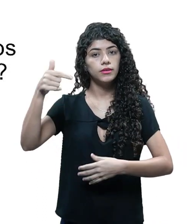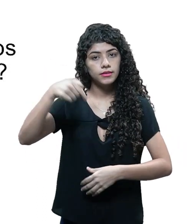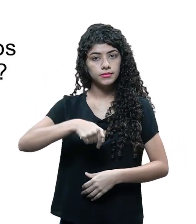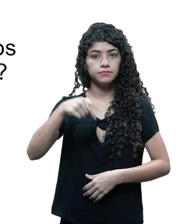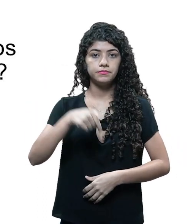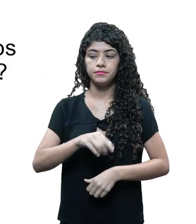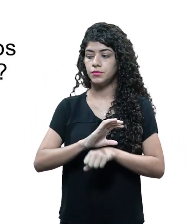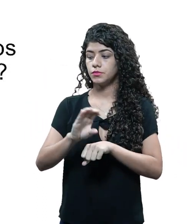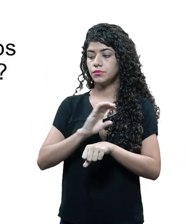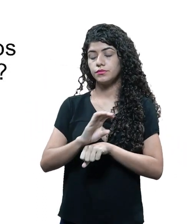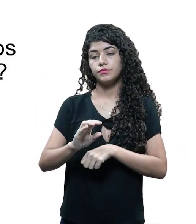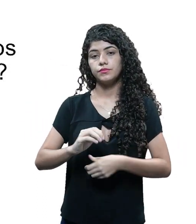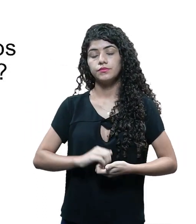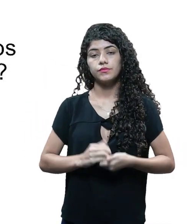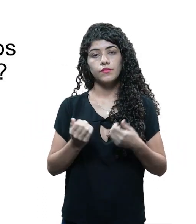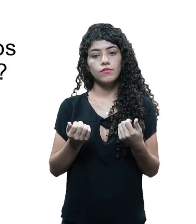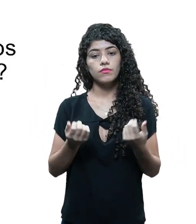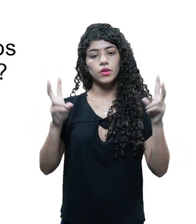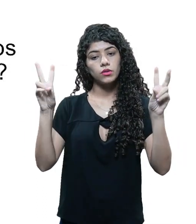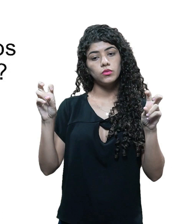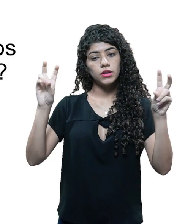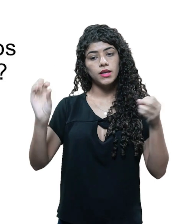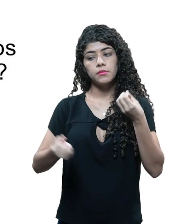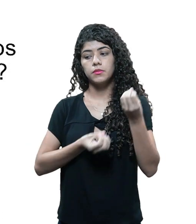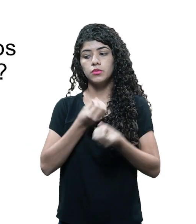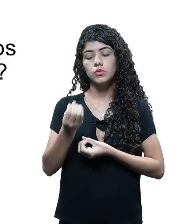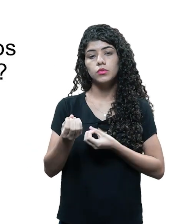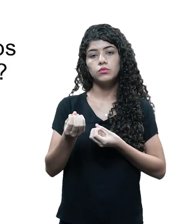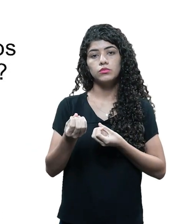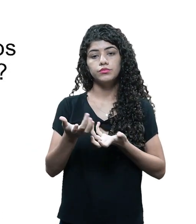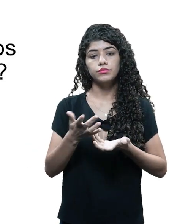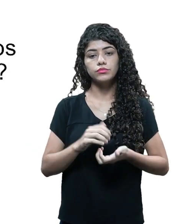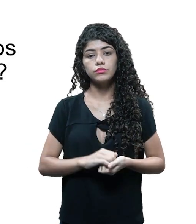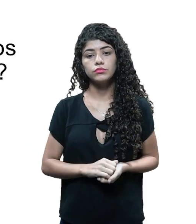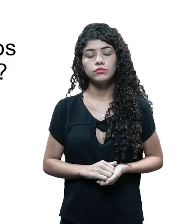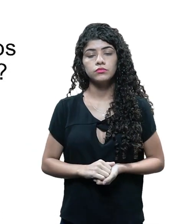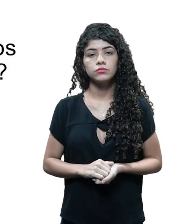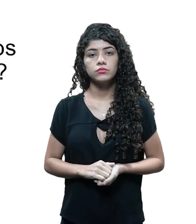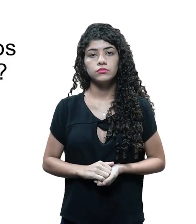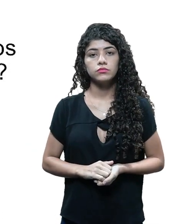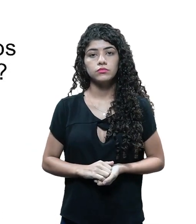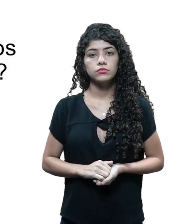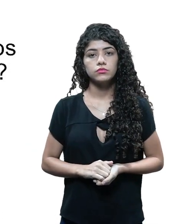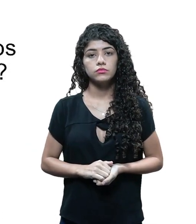explicados aqui nos módulos sobre como eles são, a que eles servem, como são feitos e tal.